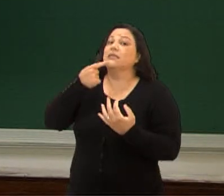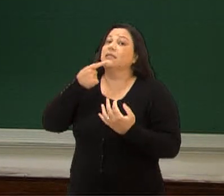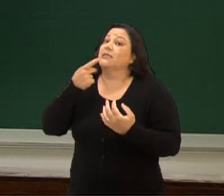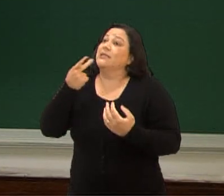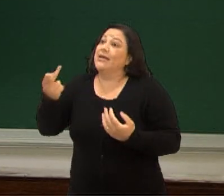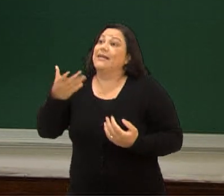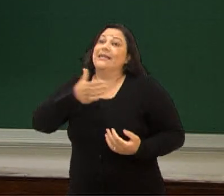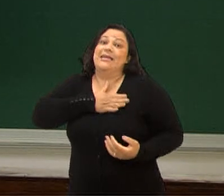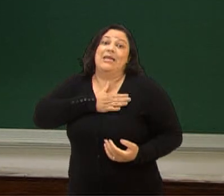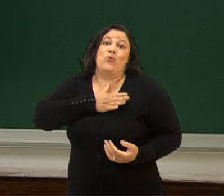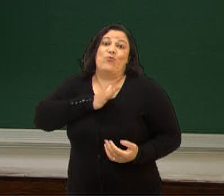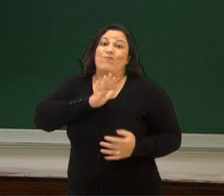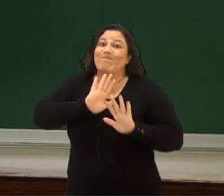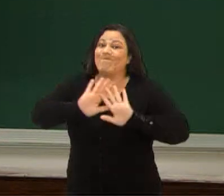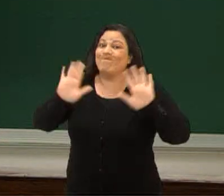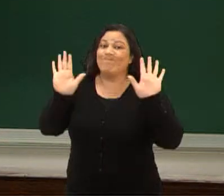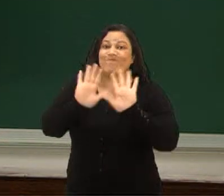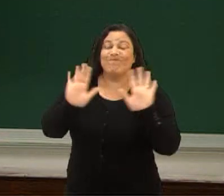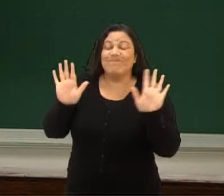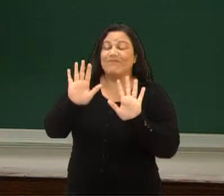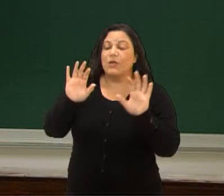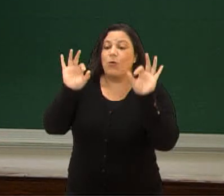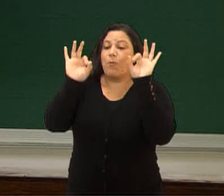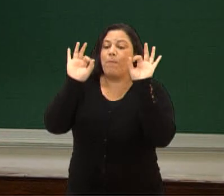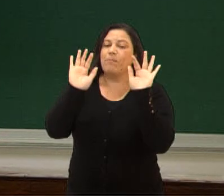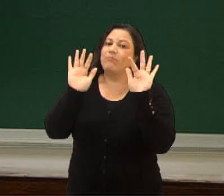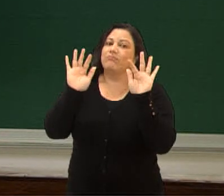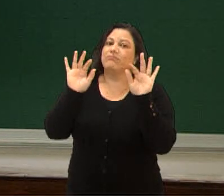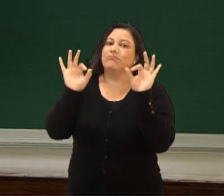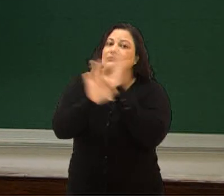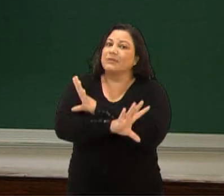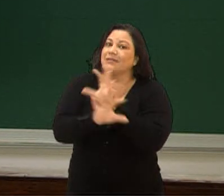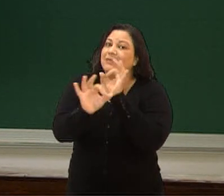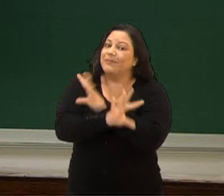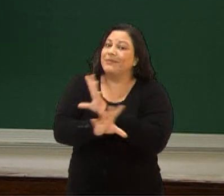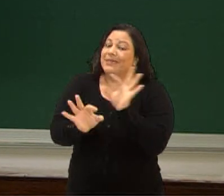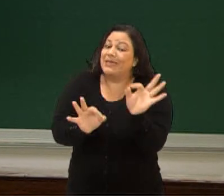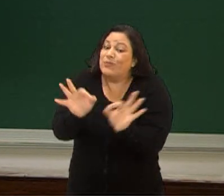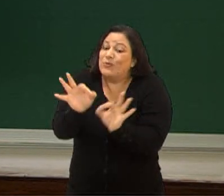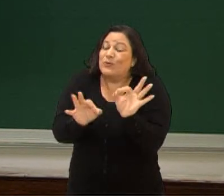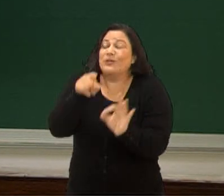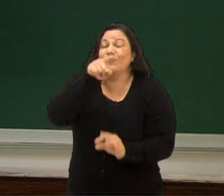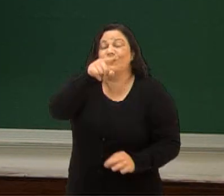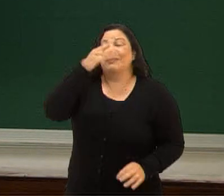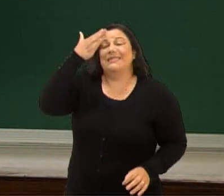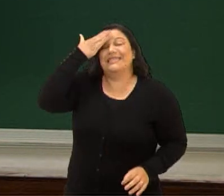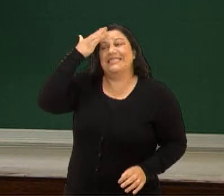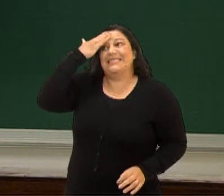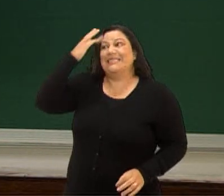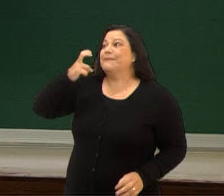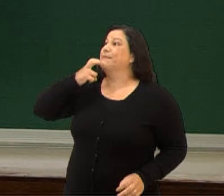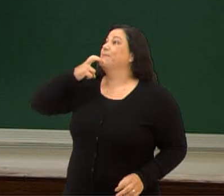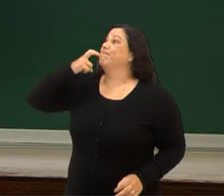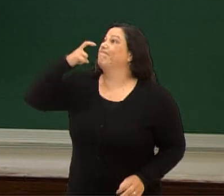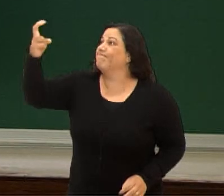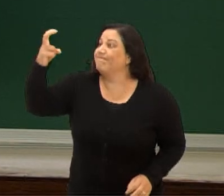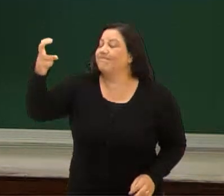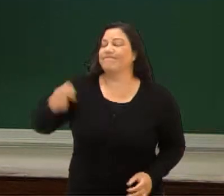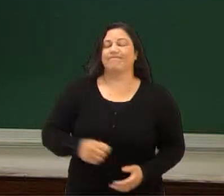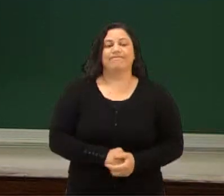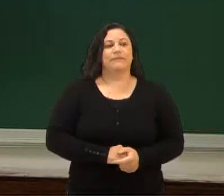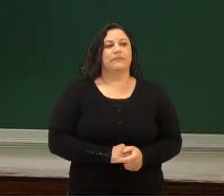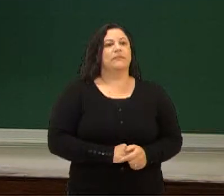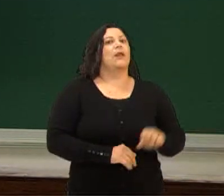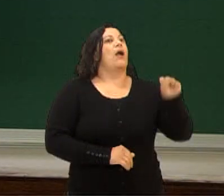eu não terminei o meu projeto. E você sabe como ele grita. Aí a outra pessoa diz assim, yeah,